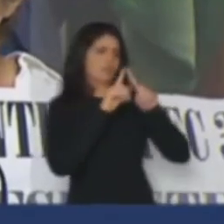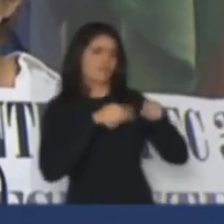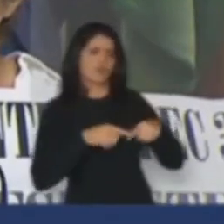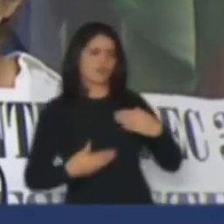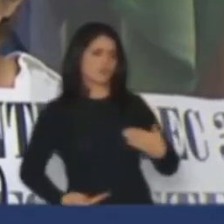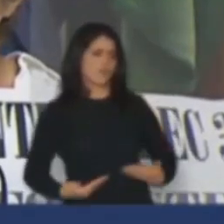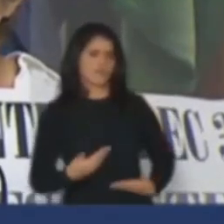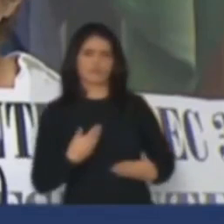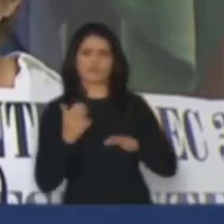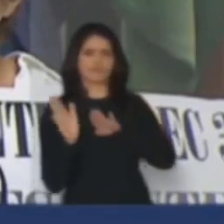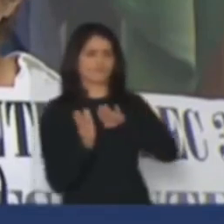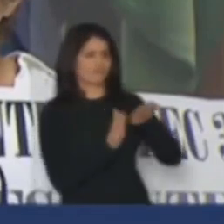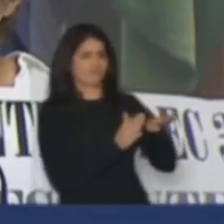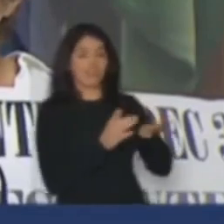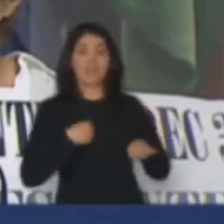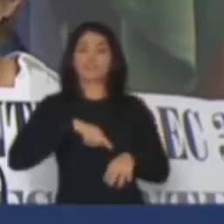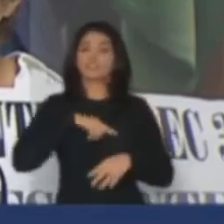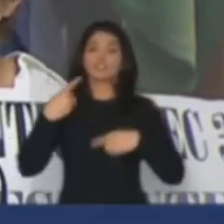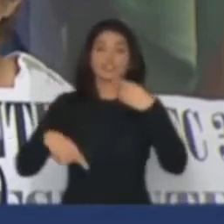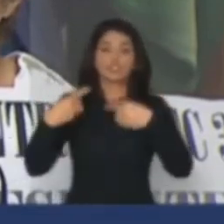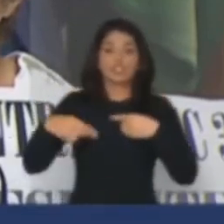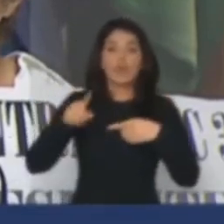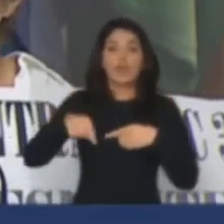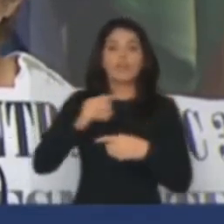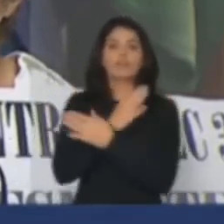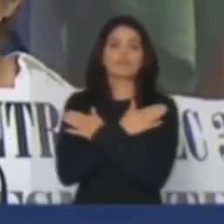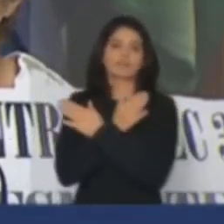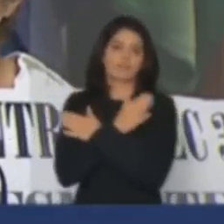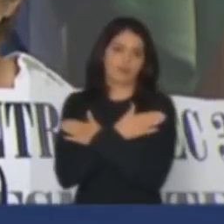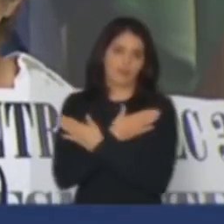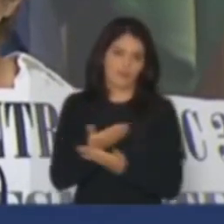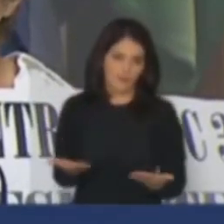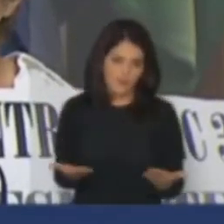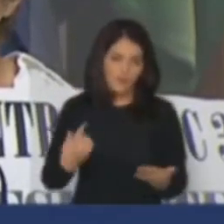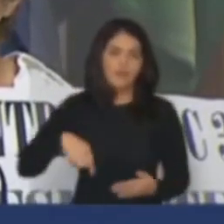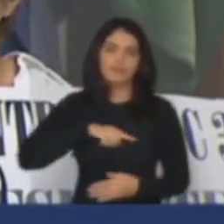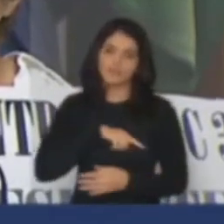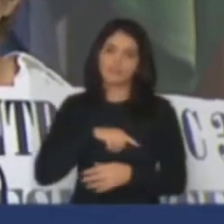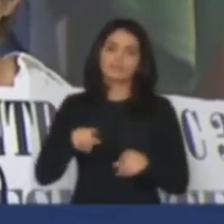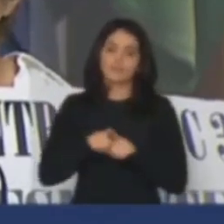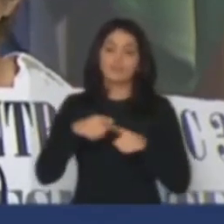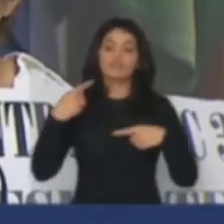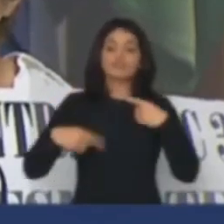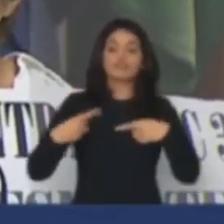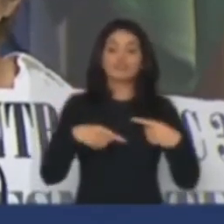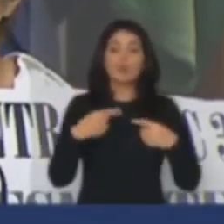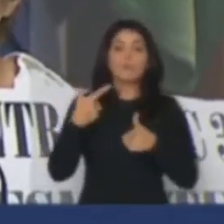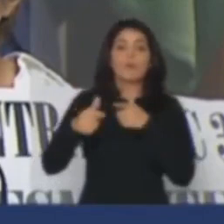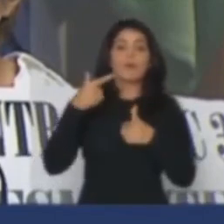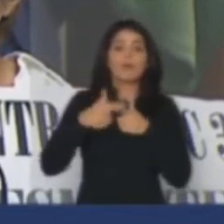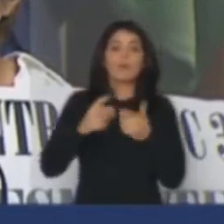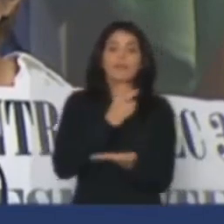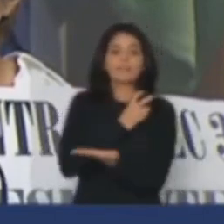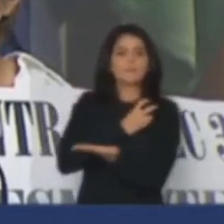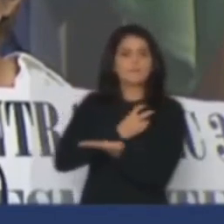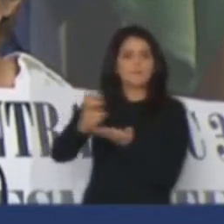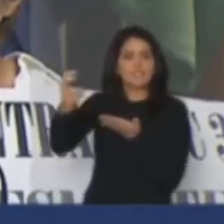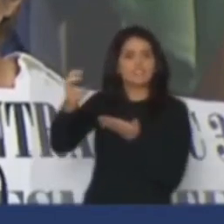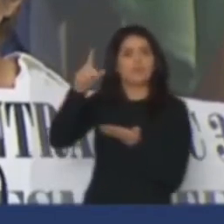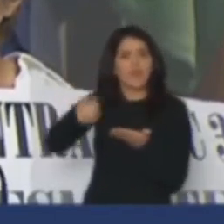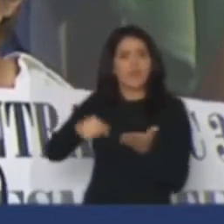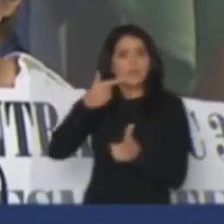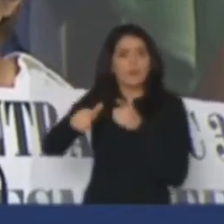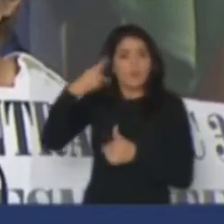Que a gente possa estar discutindo aqui o problema do desemprego, que a gente possa, enfim, estar discutindo aqui o problema do impeachment, que é um problema